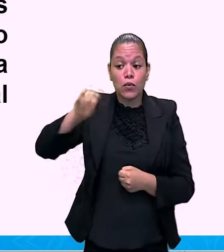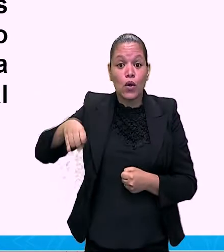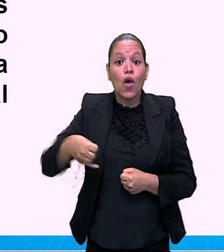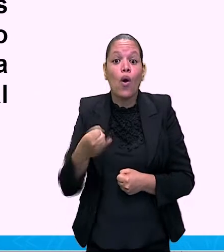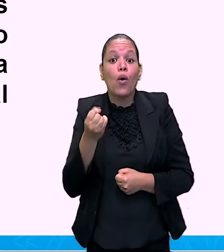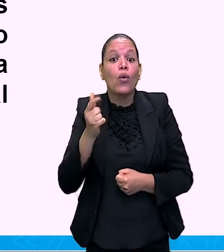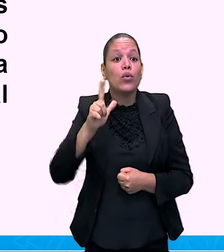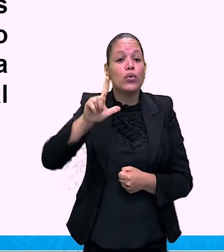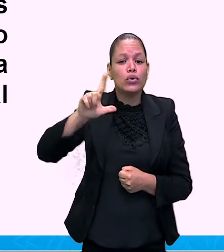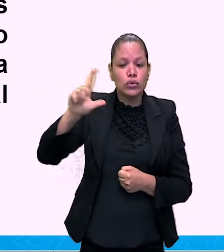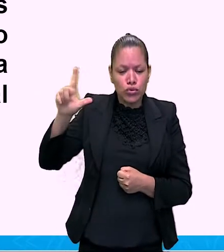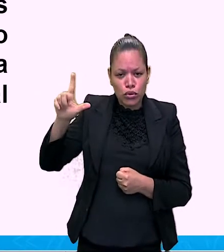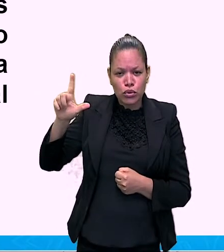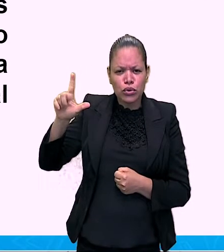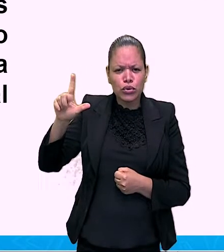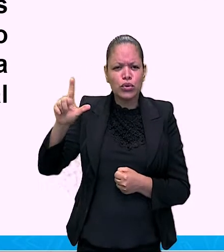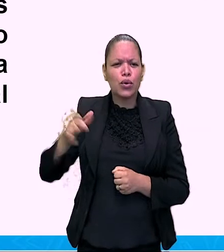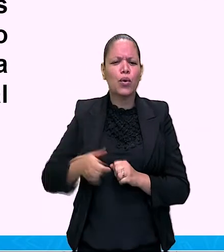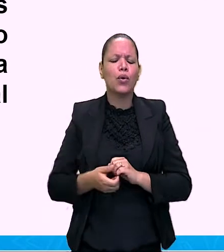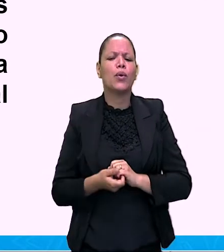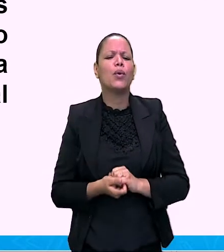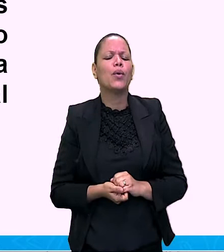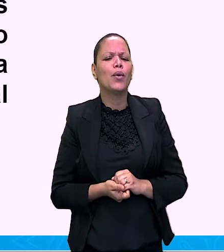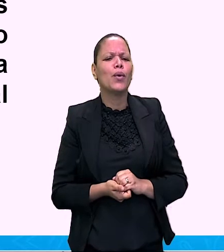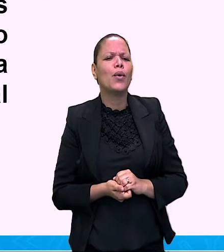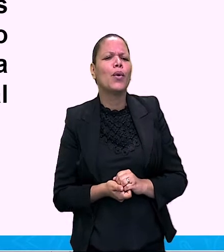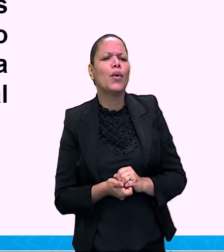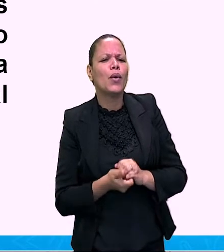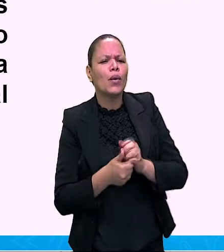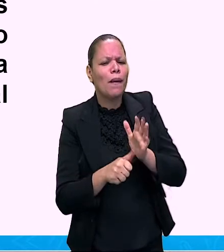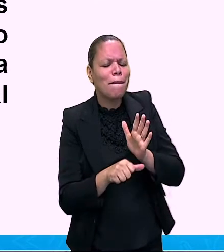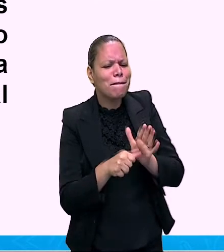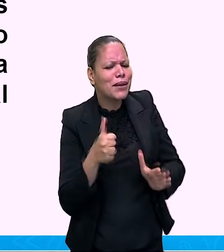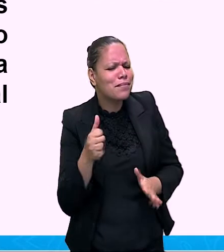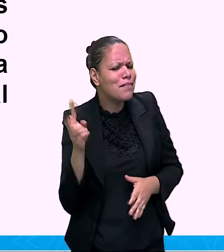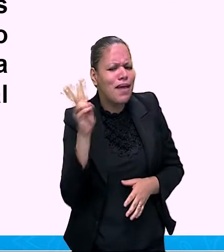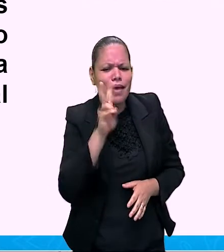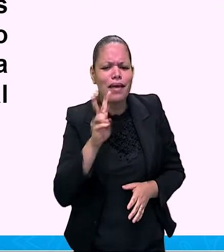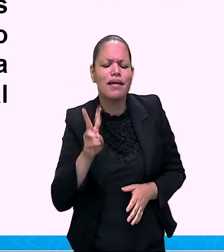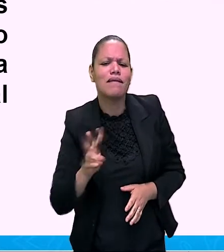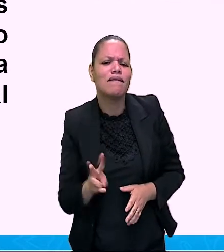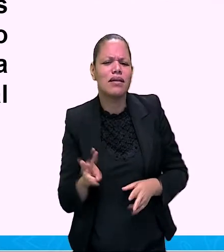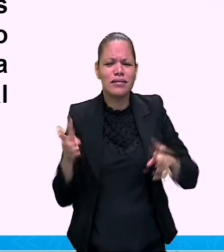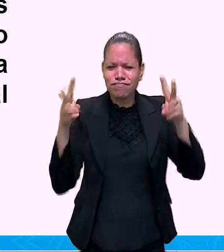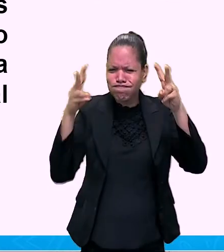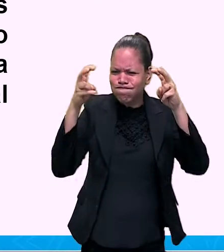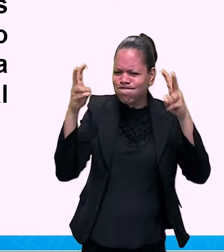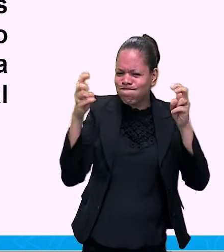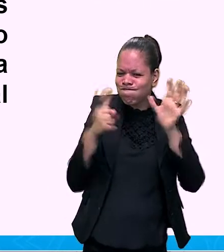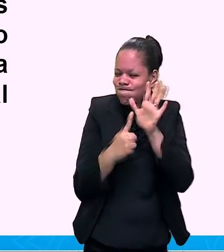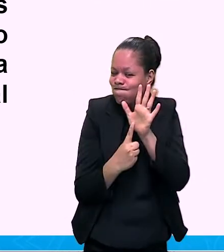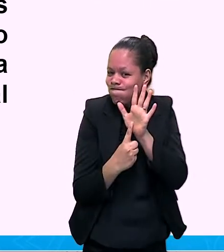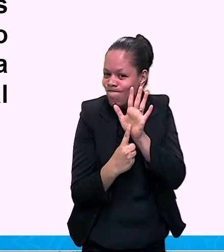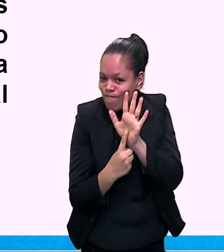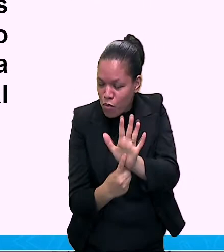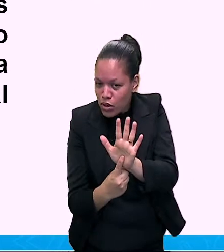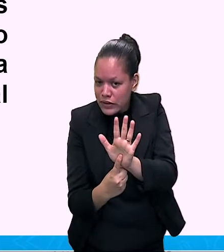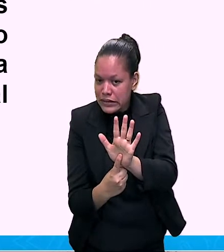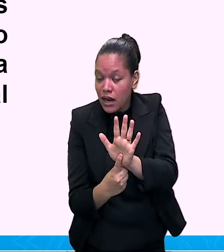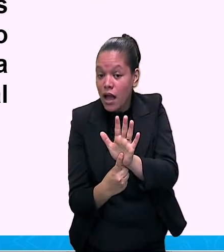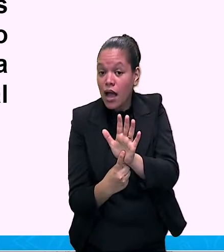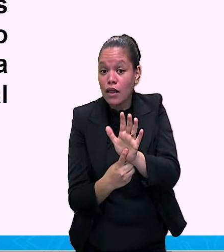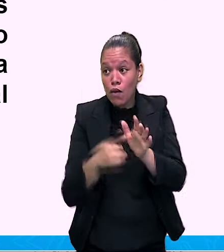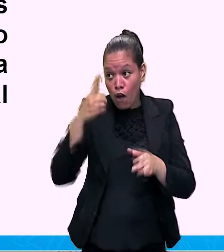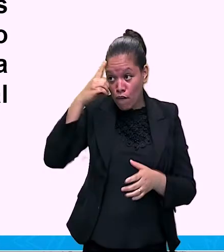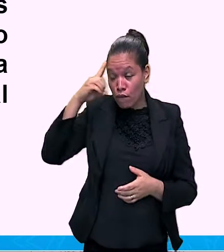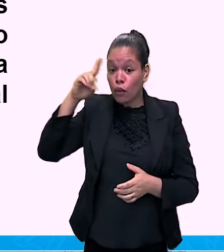tornou obrigatória. A primeira vez que o assunto veio à tona foi no dia 6 de agosto,